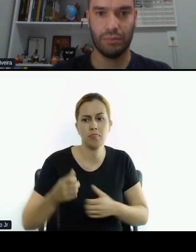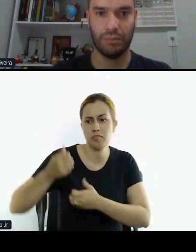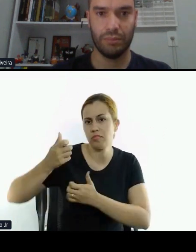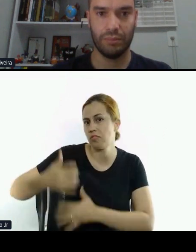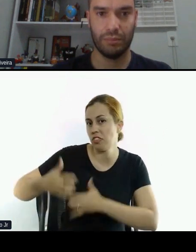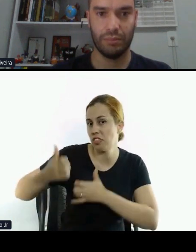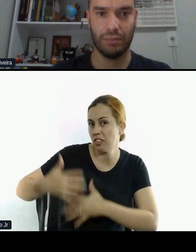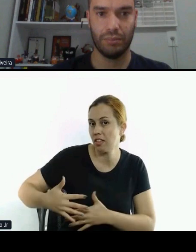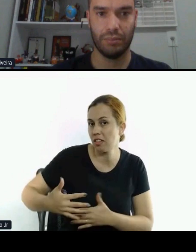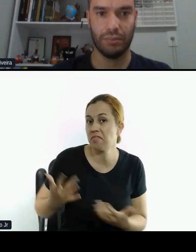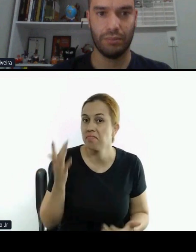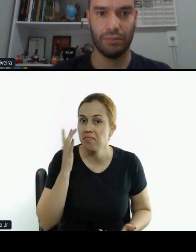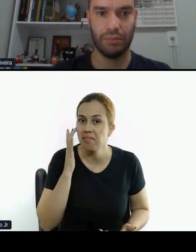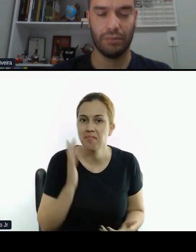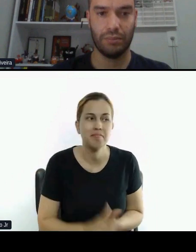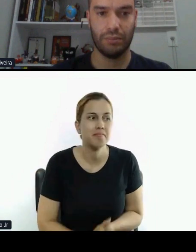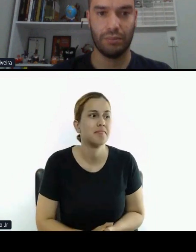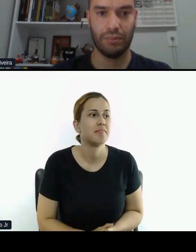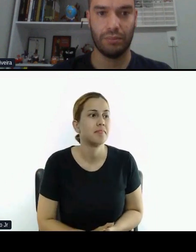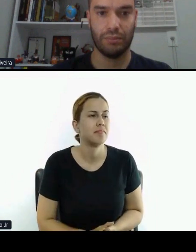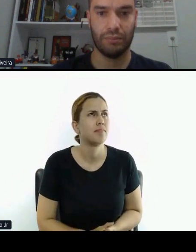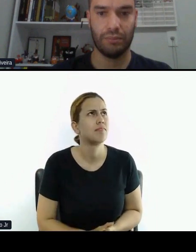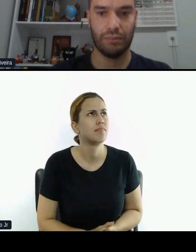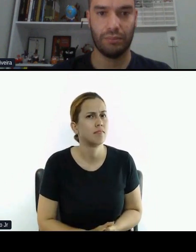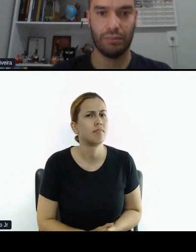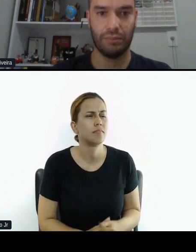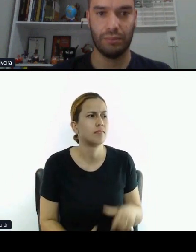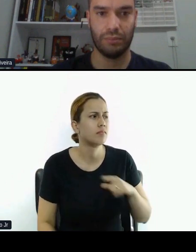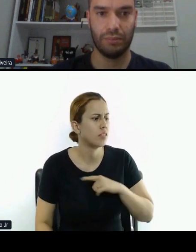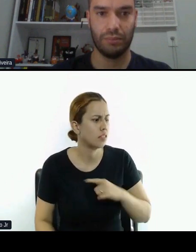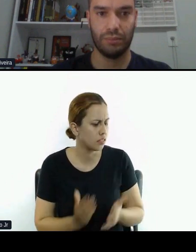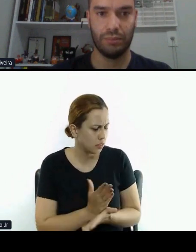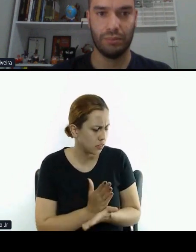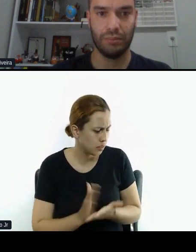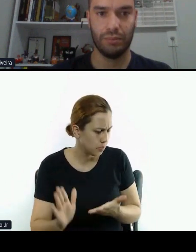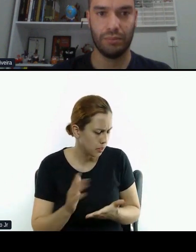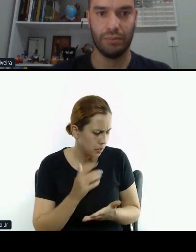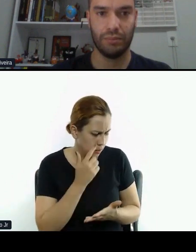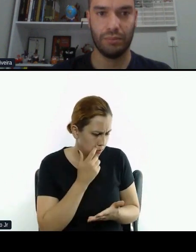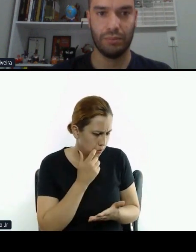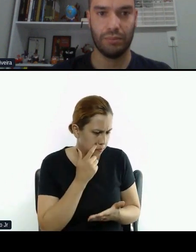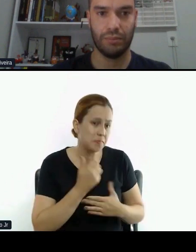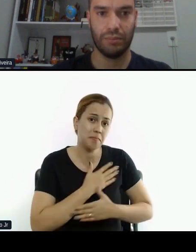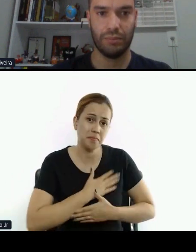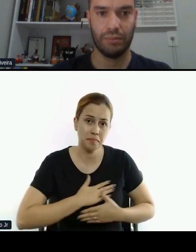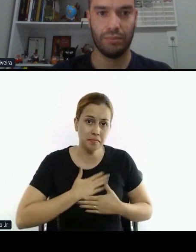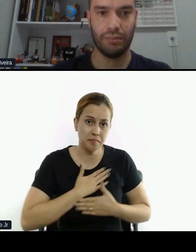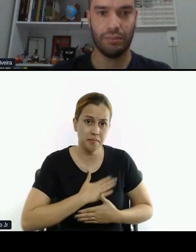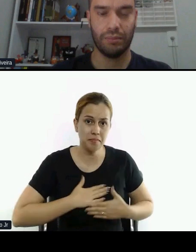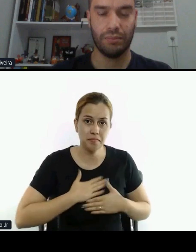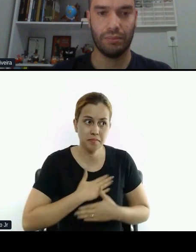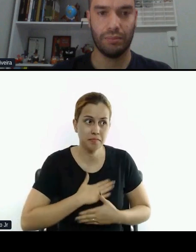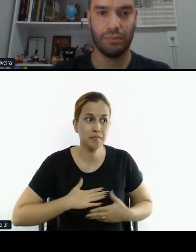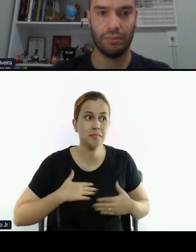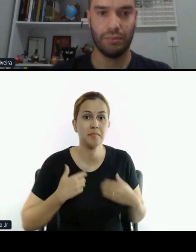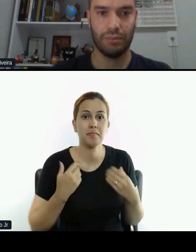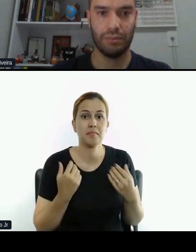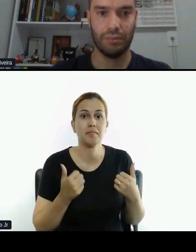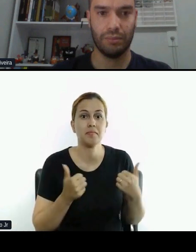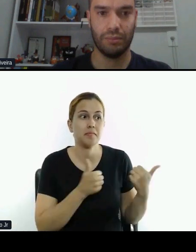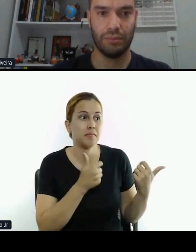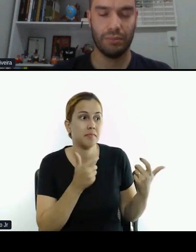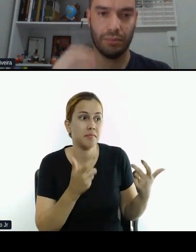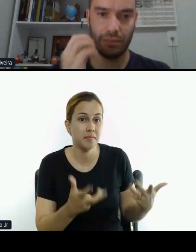bacana. Eu até separei, inclusive gostaria de, vamos dizer assim, vender nosso